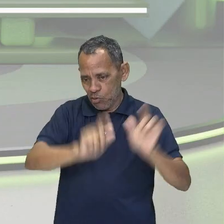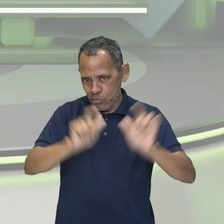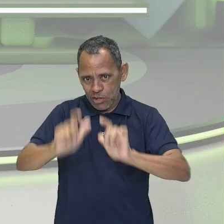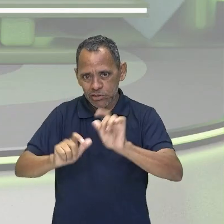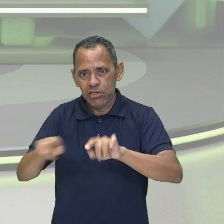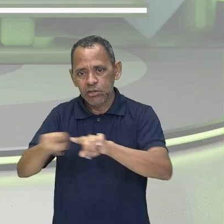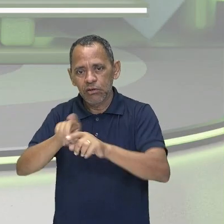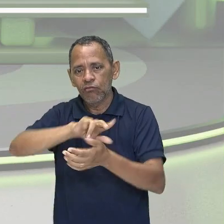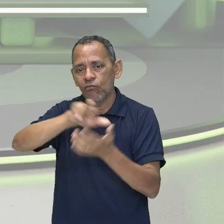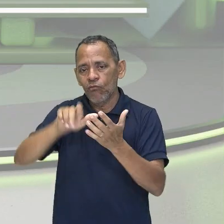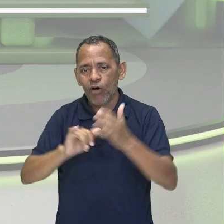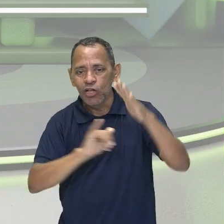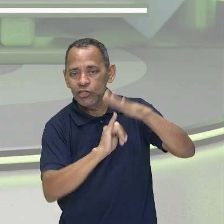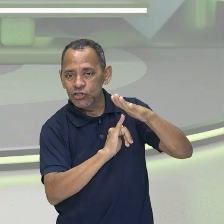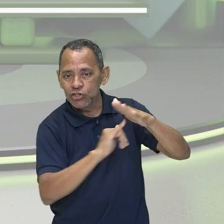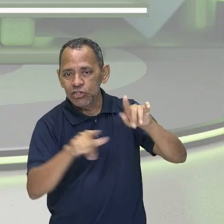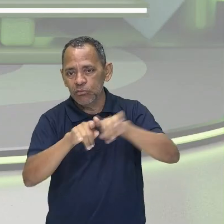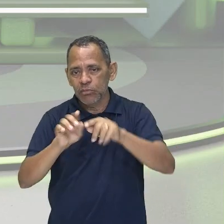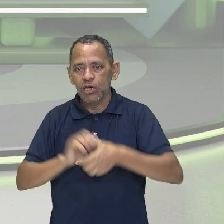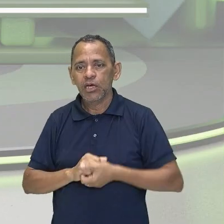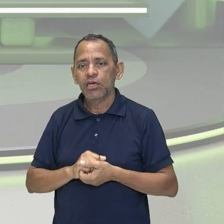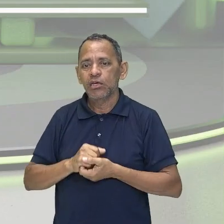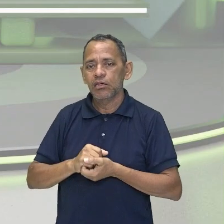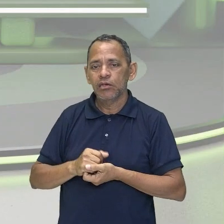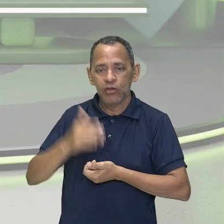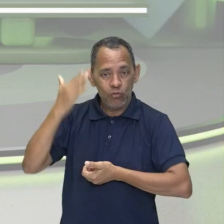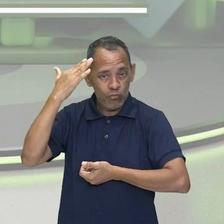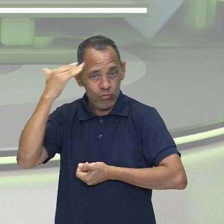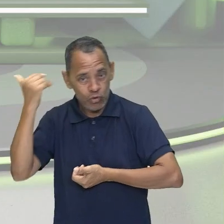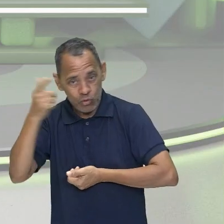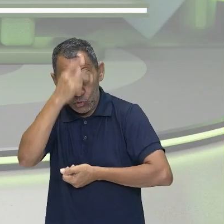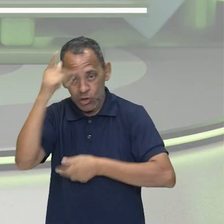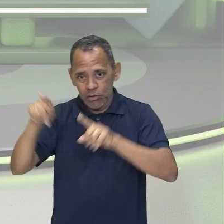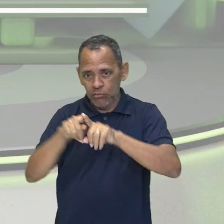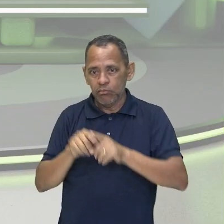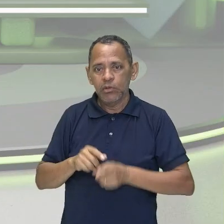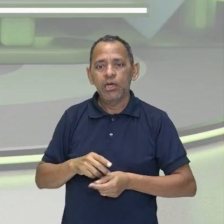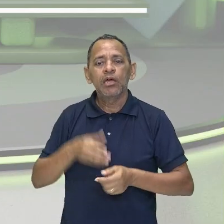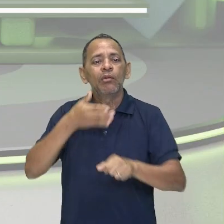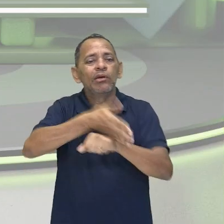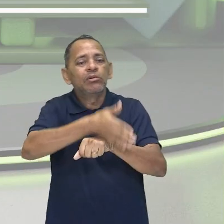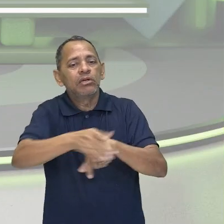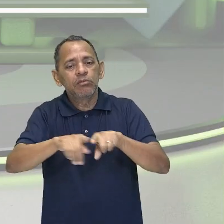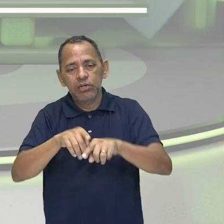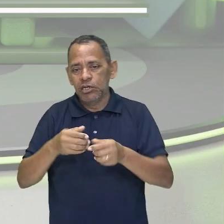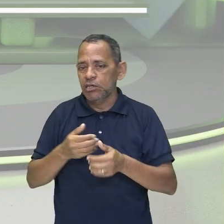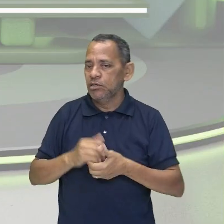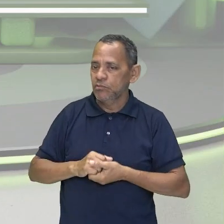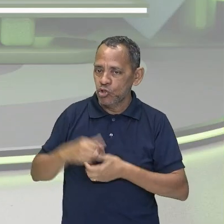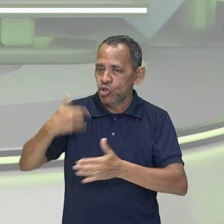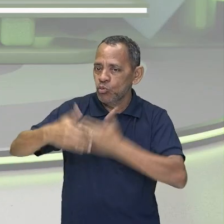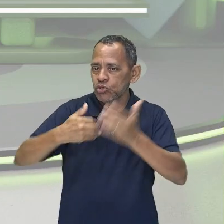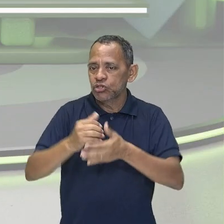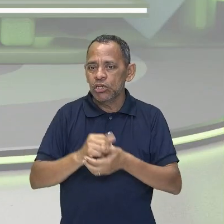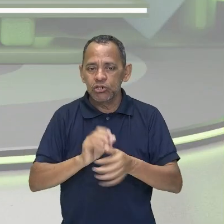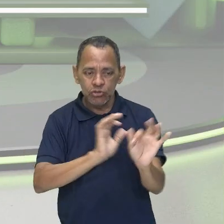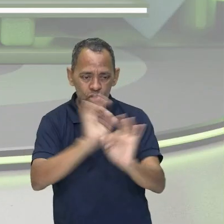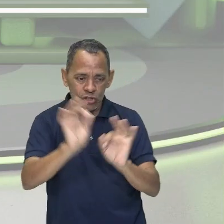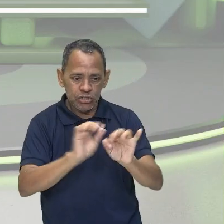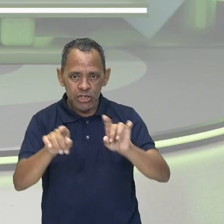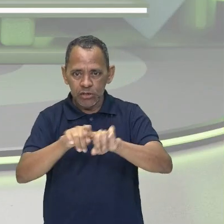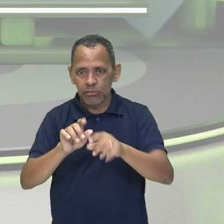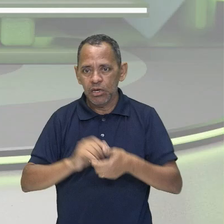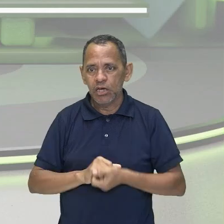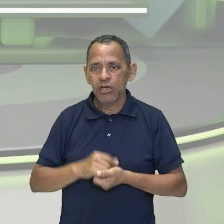Várias instituições e figuras importantes da saúde pública participaram aí desse processo de construção do que nós viríamos